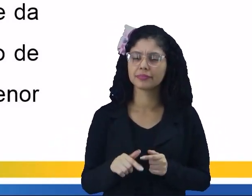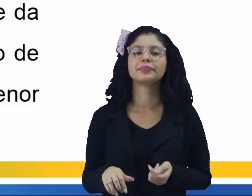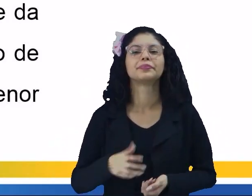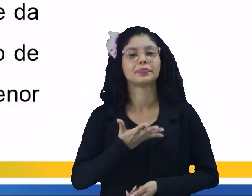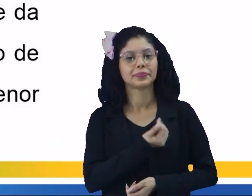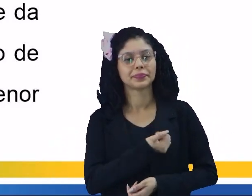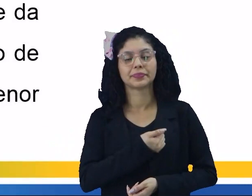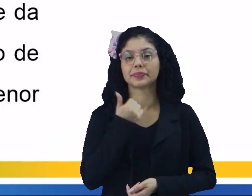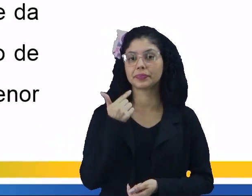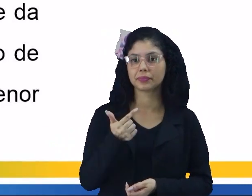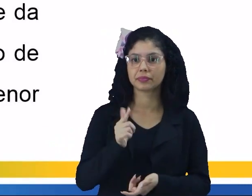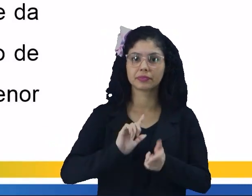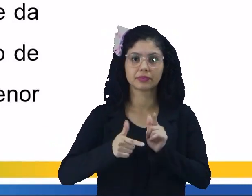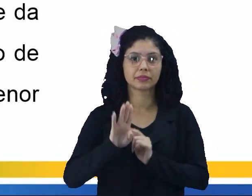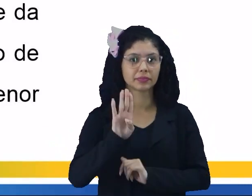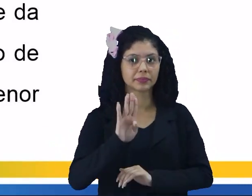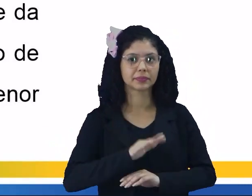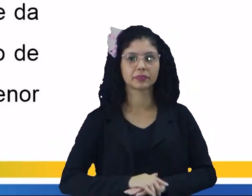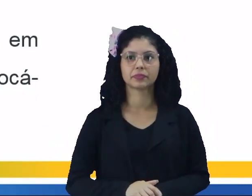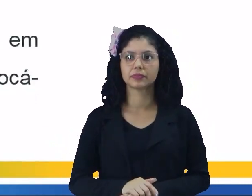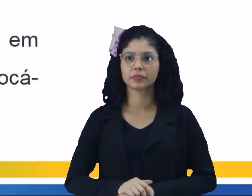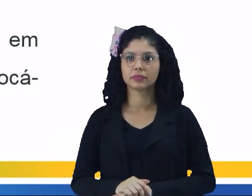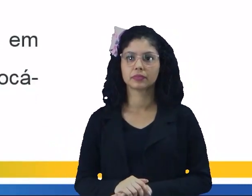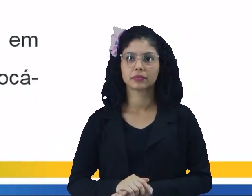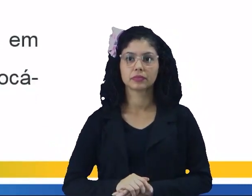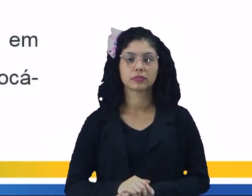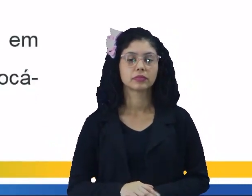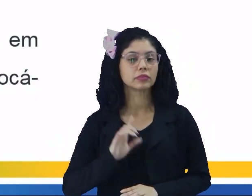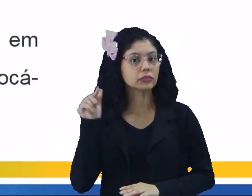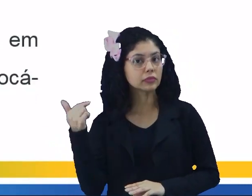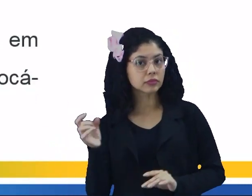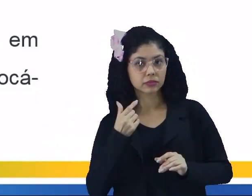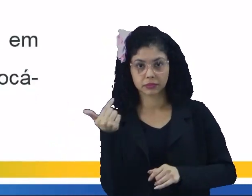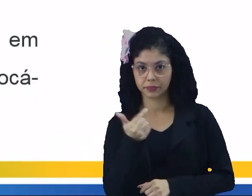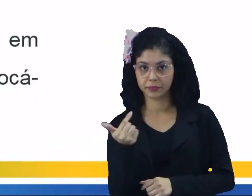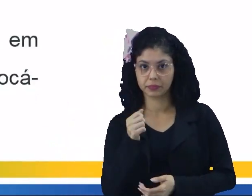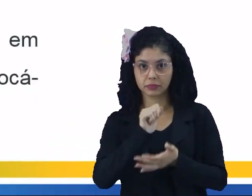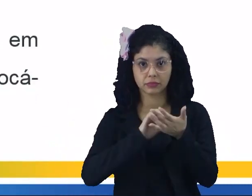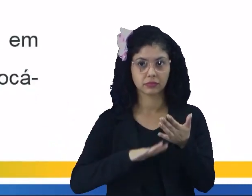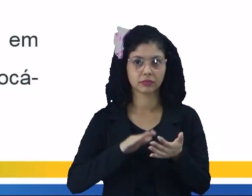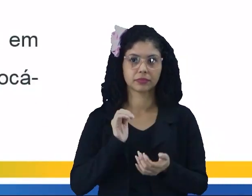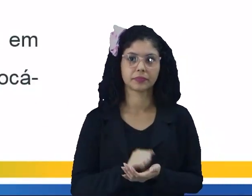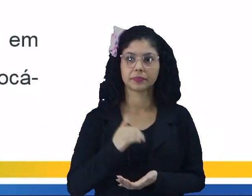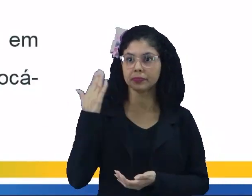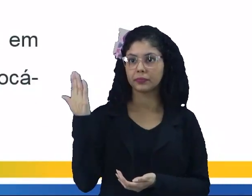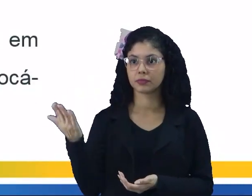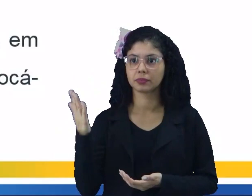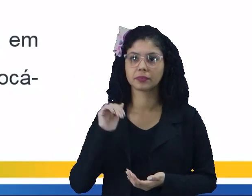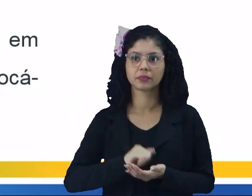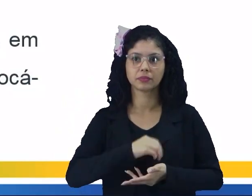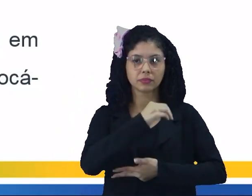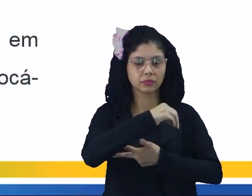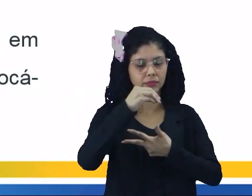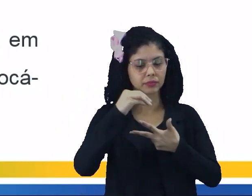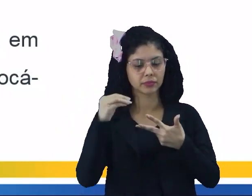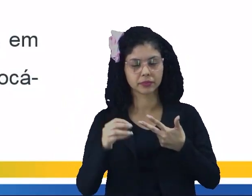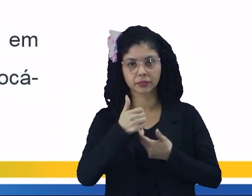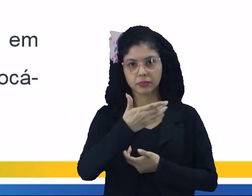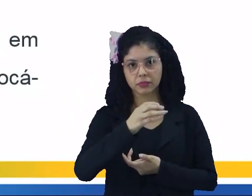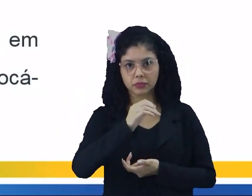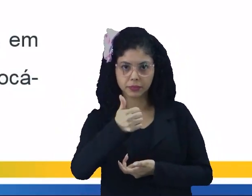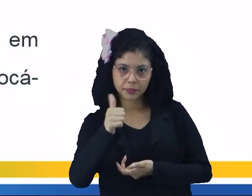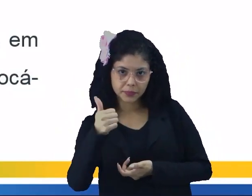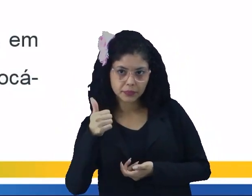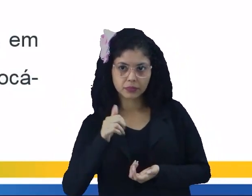Então, resposta correta, letra B. Vamos para a nossa segunda questão. Essa caiu no Enem de